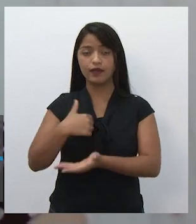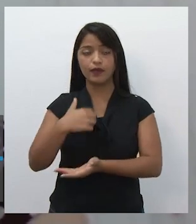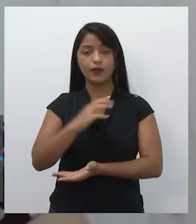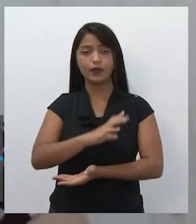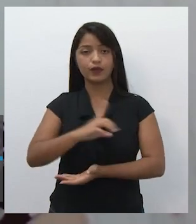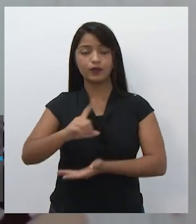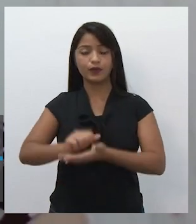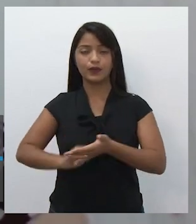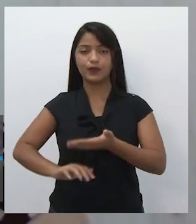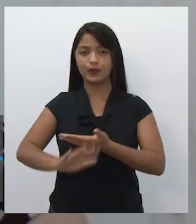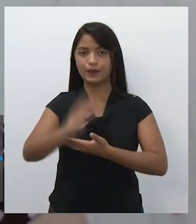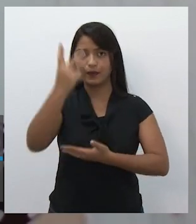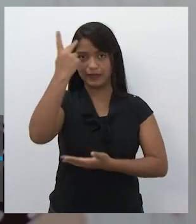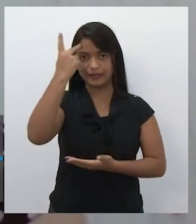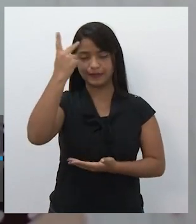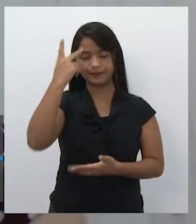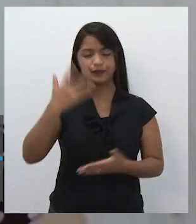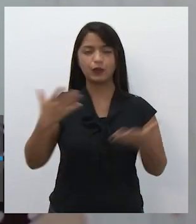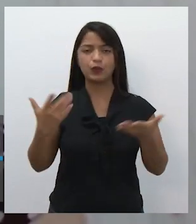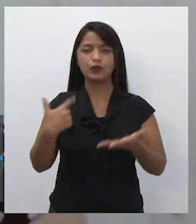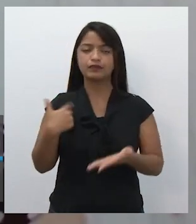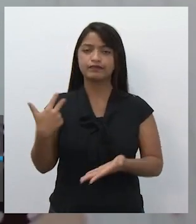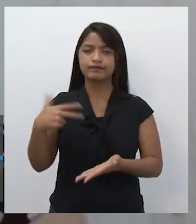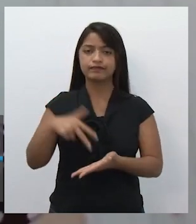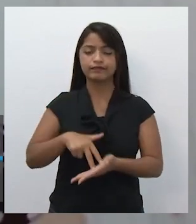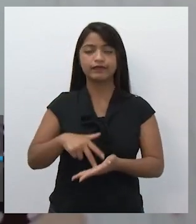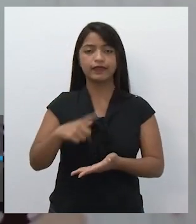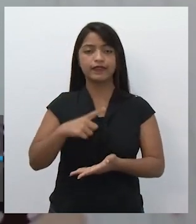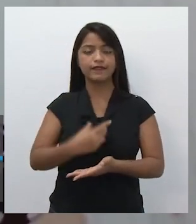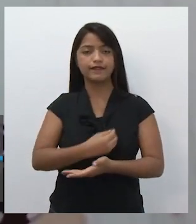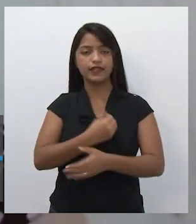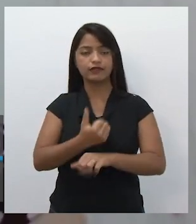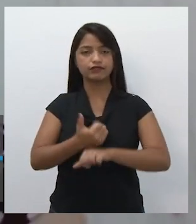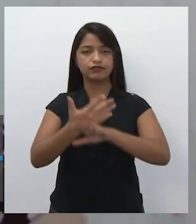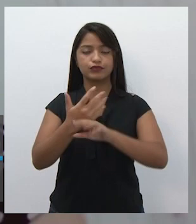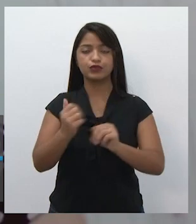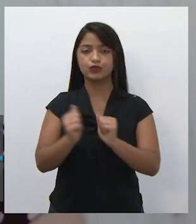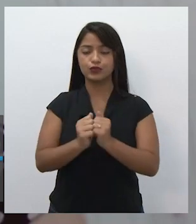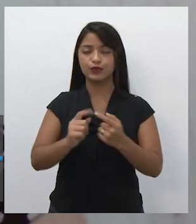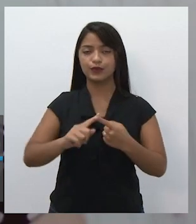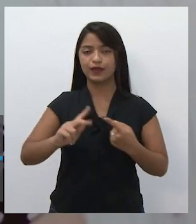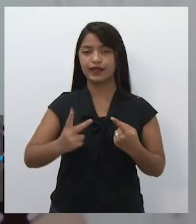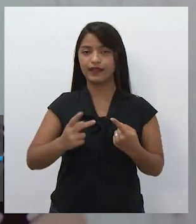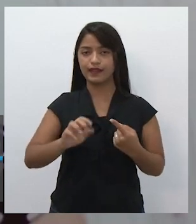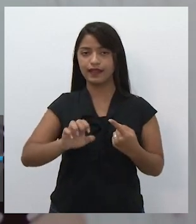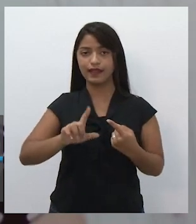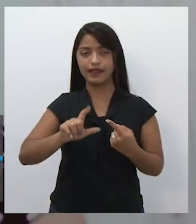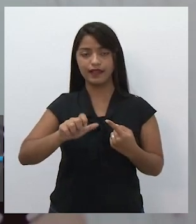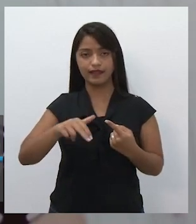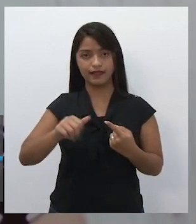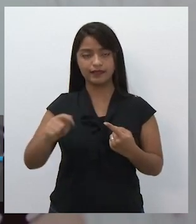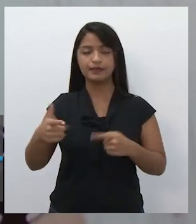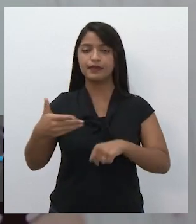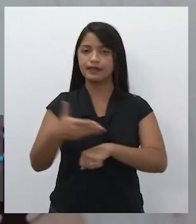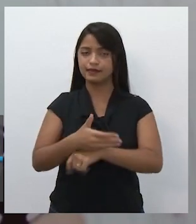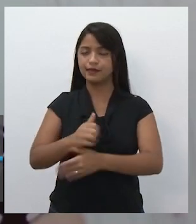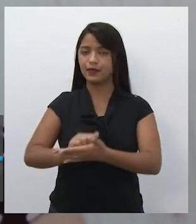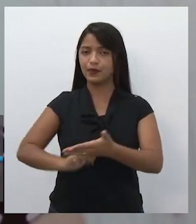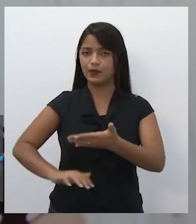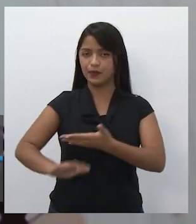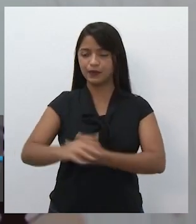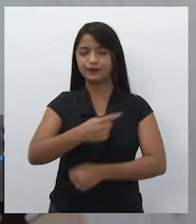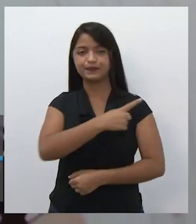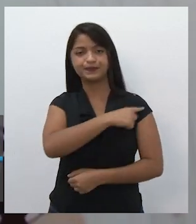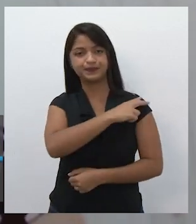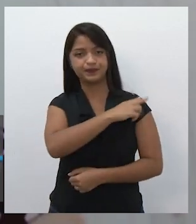Paulista. Estou aqui hoje com a Helena, que faz parte da equipe do Currículo da etapa do ensino médio, e a equipe de redatores